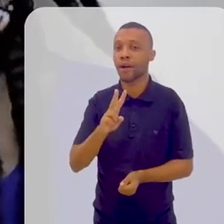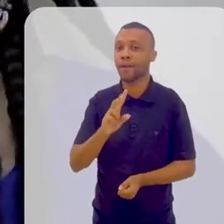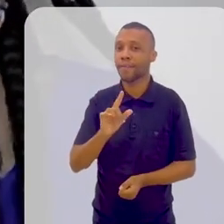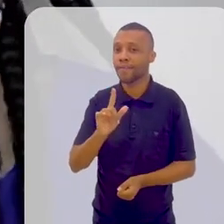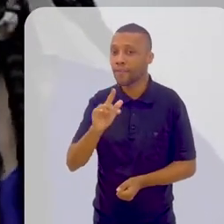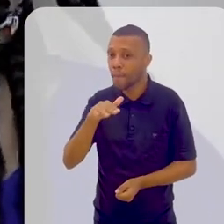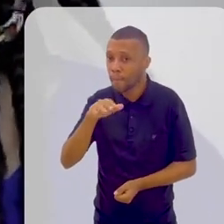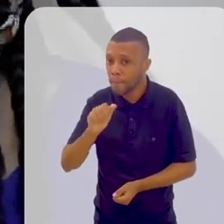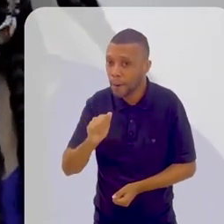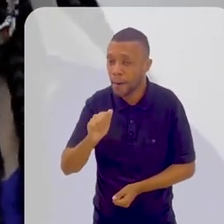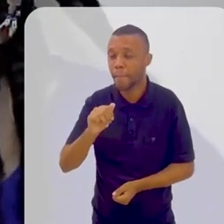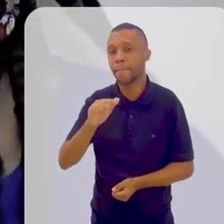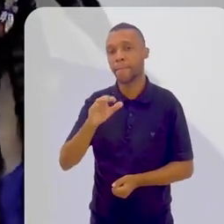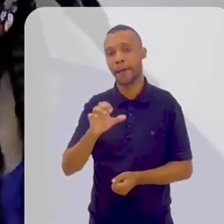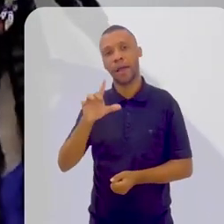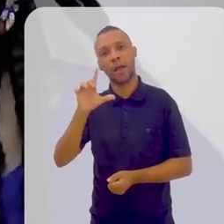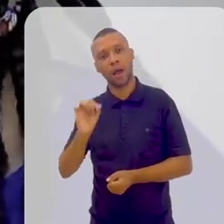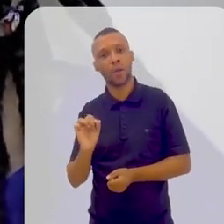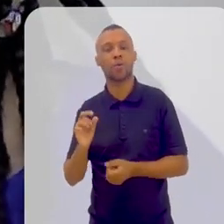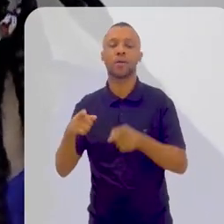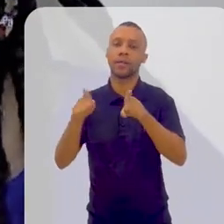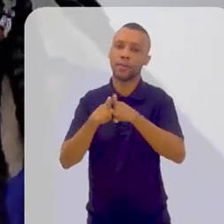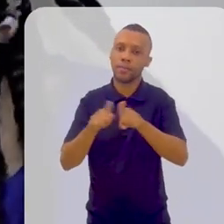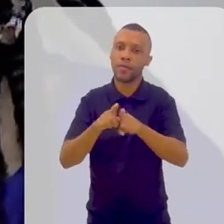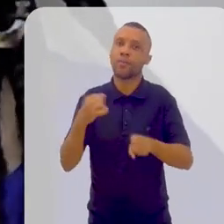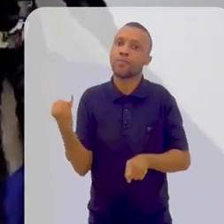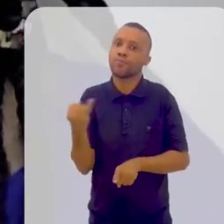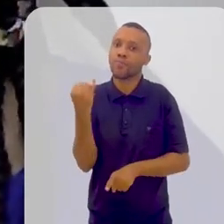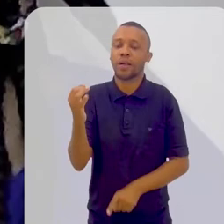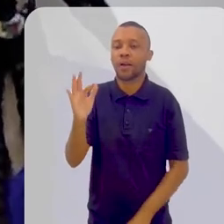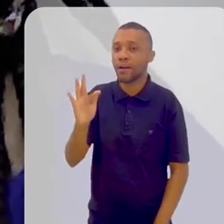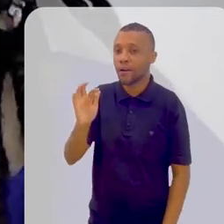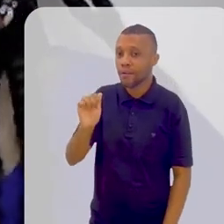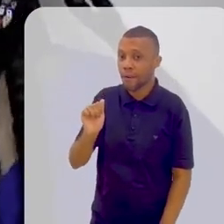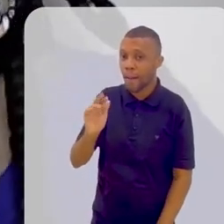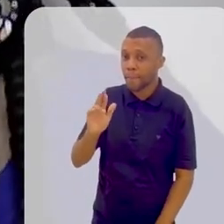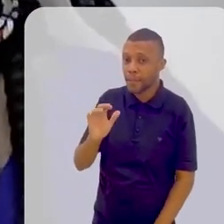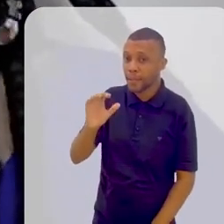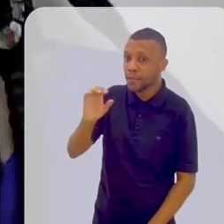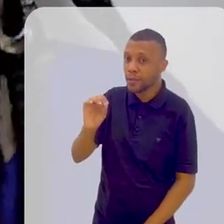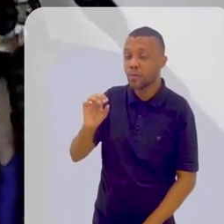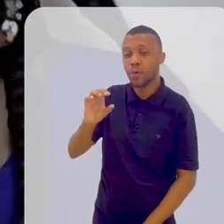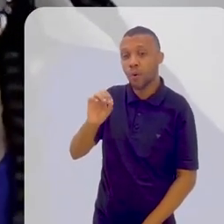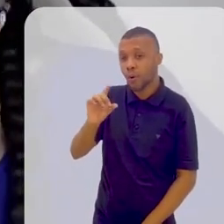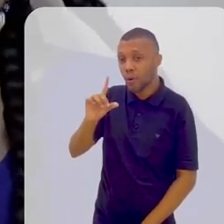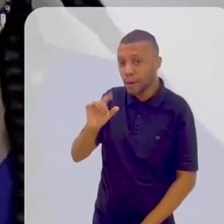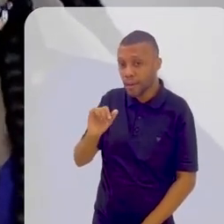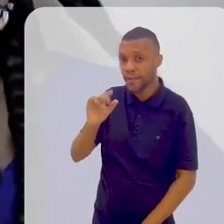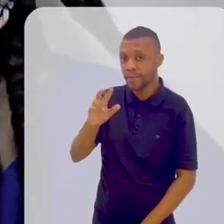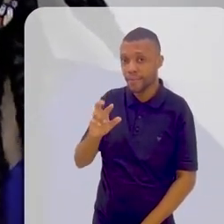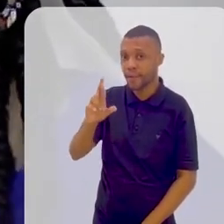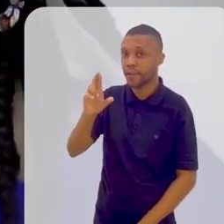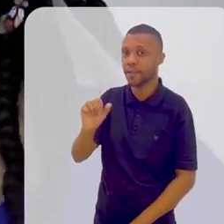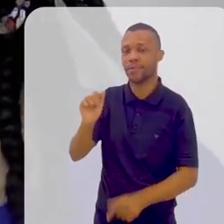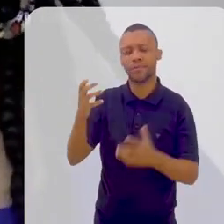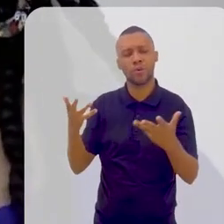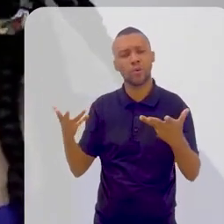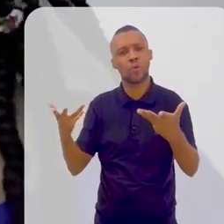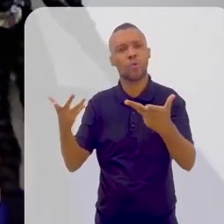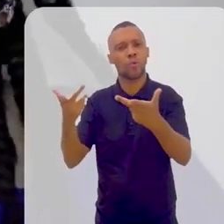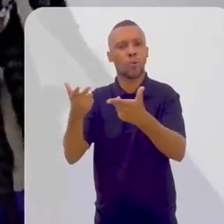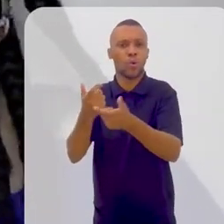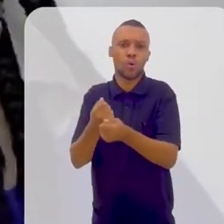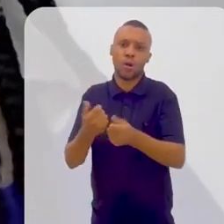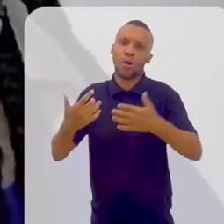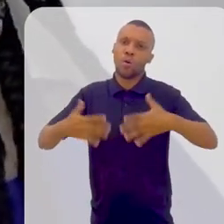trabalhei com a Vilma Mello também foram muito importantes. O Fabrício, nossa, o Fabrício Boliveira é um